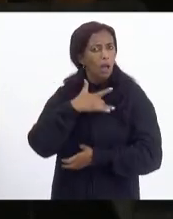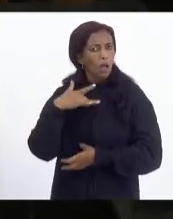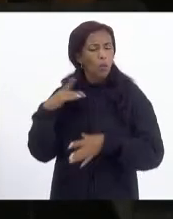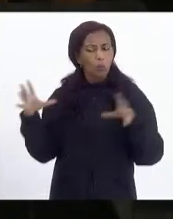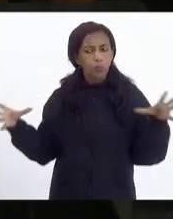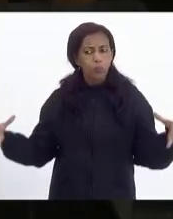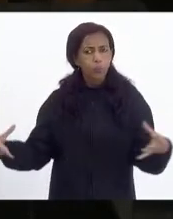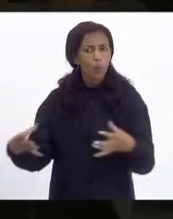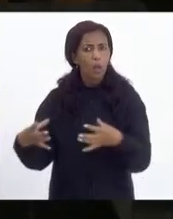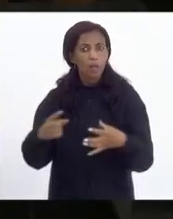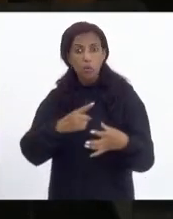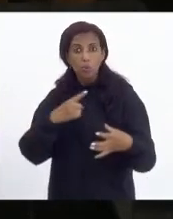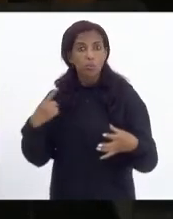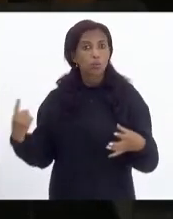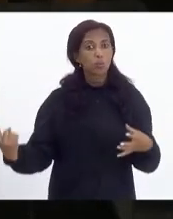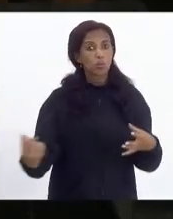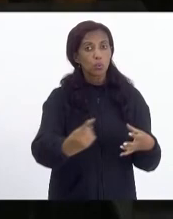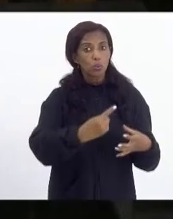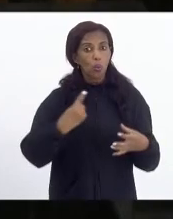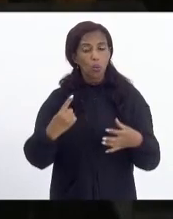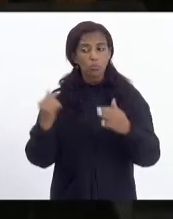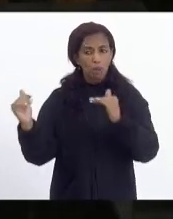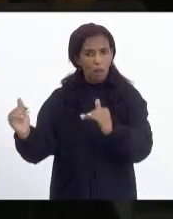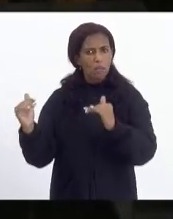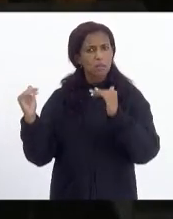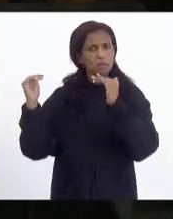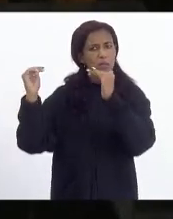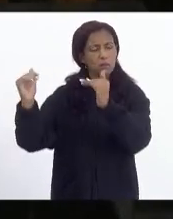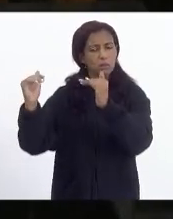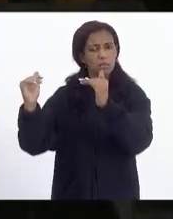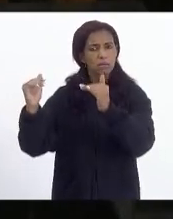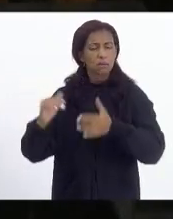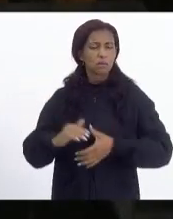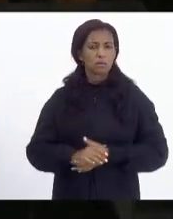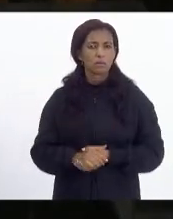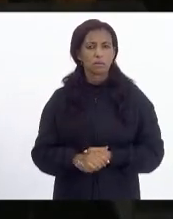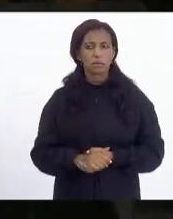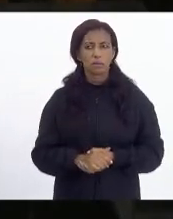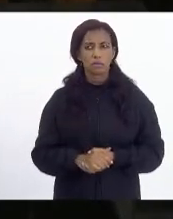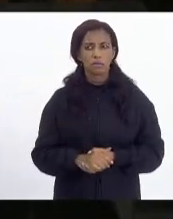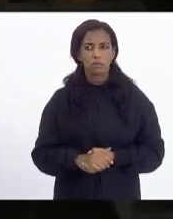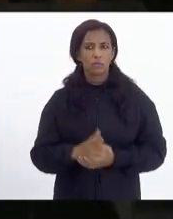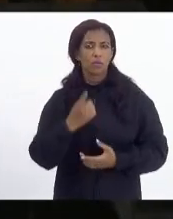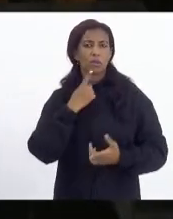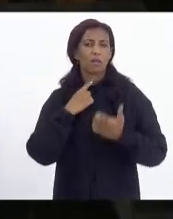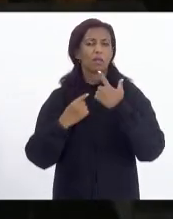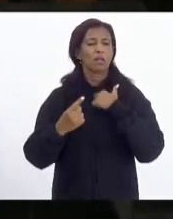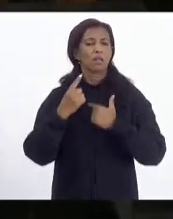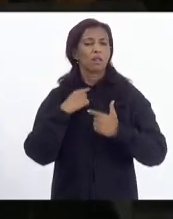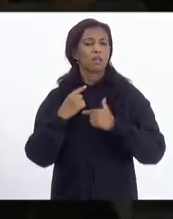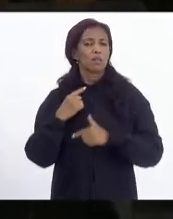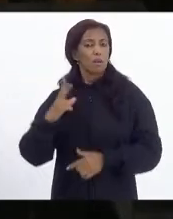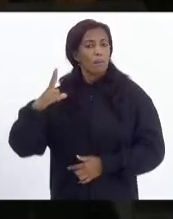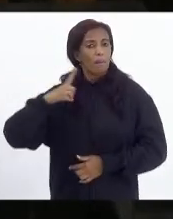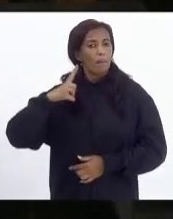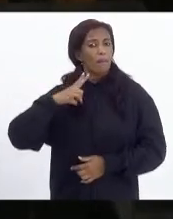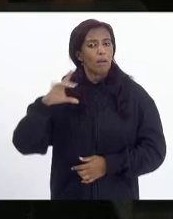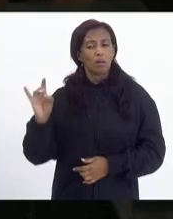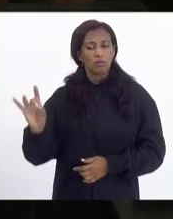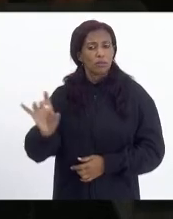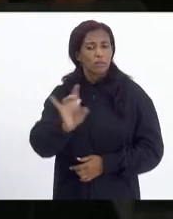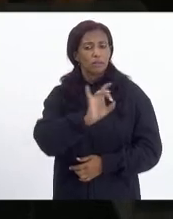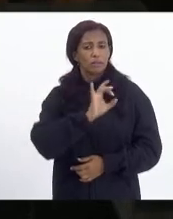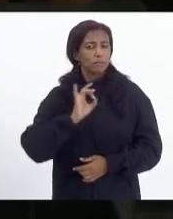saúde coletiva está acima e do desejo individual de